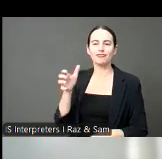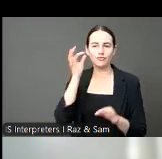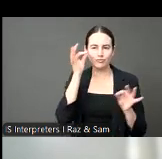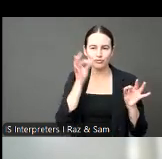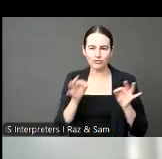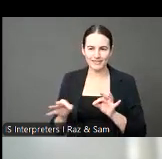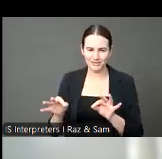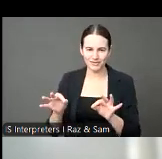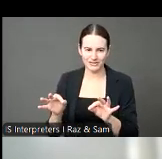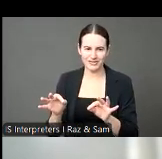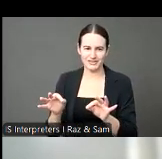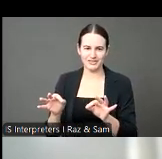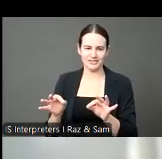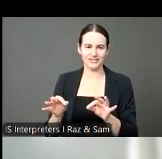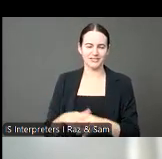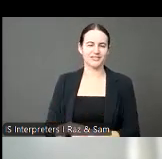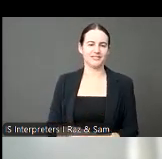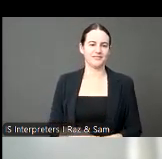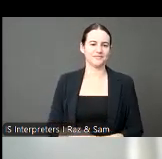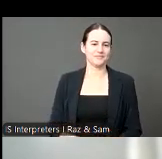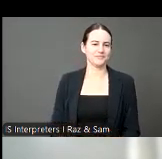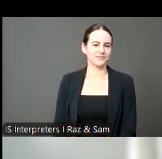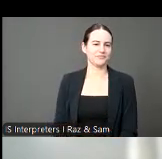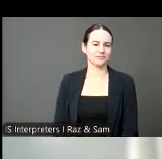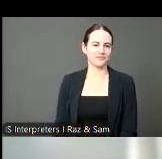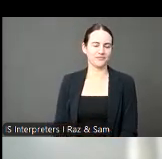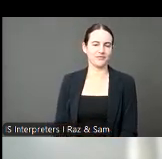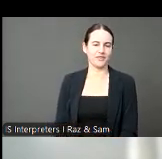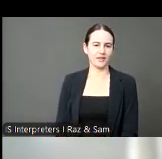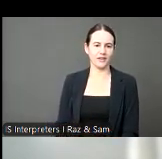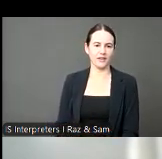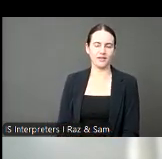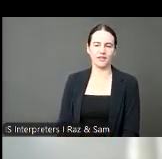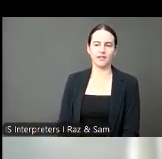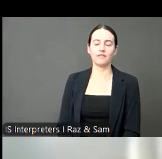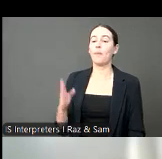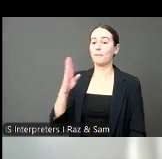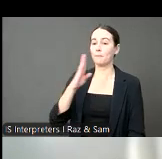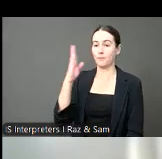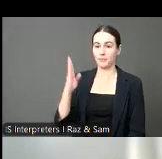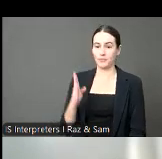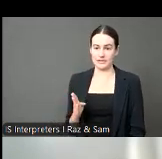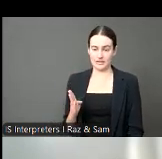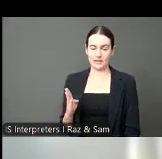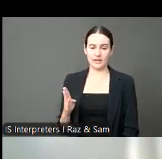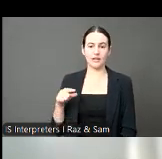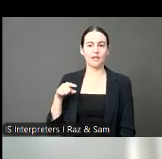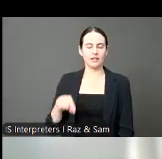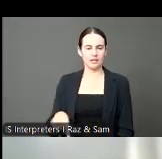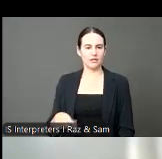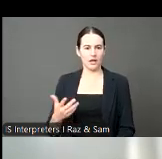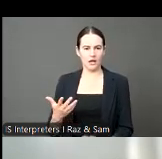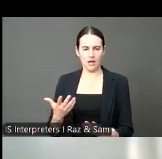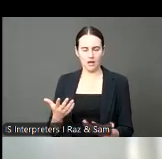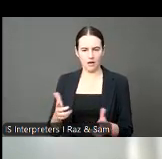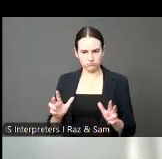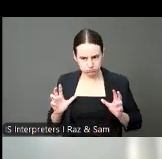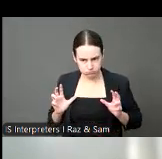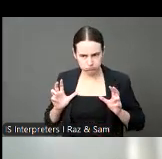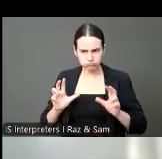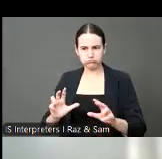Brasil está investindo muito recurso para que a gente possa produzir os insumos estratégicos